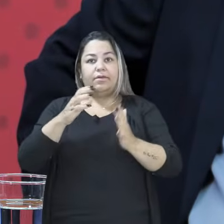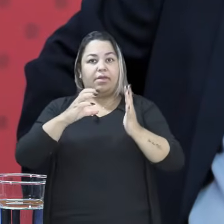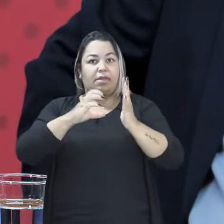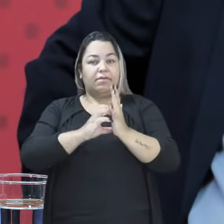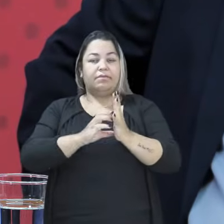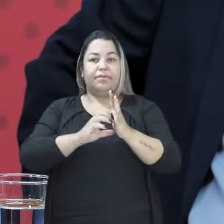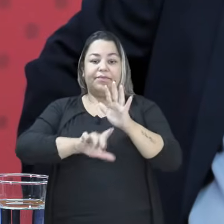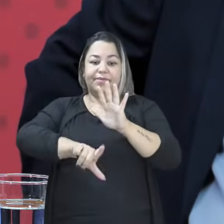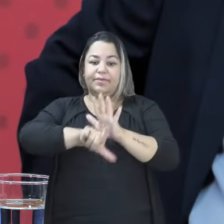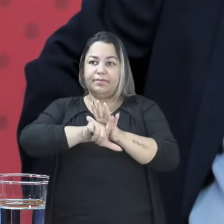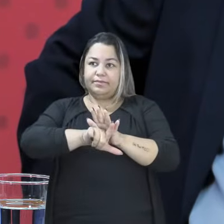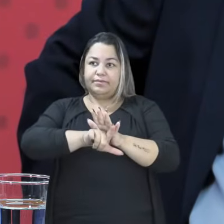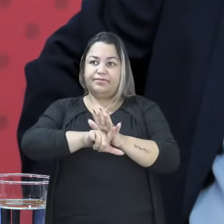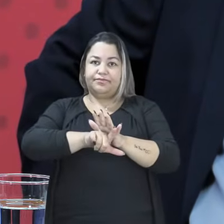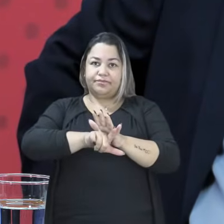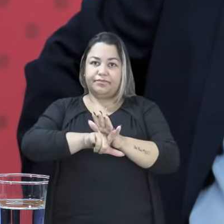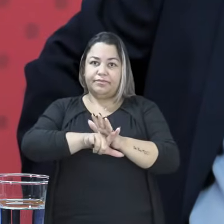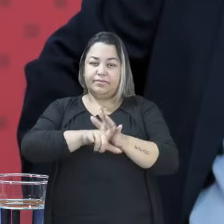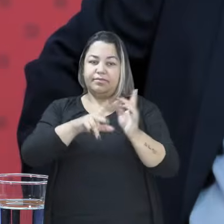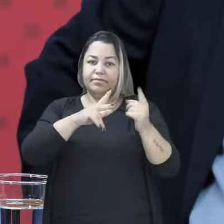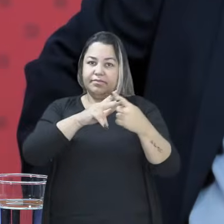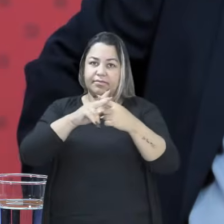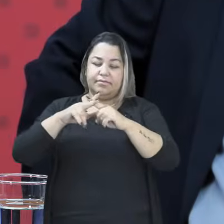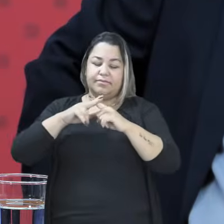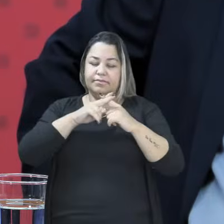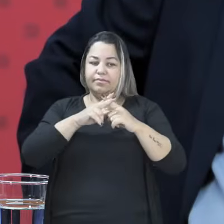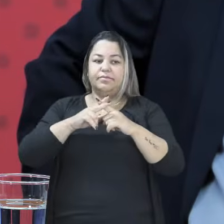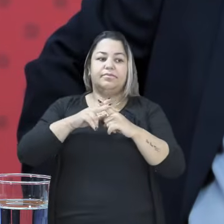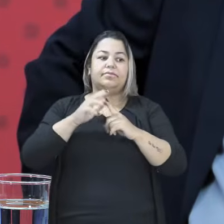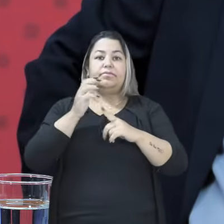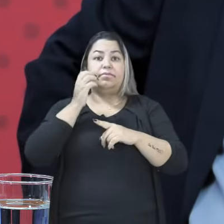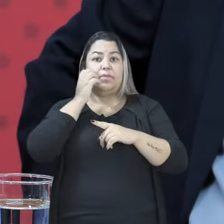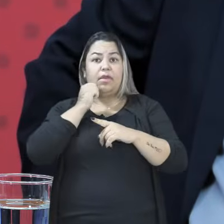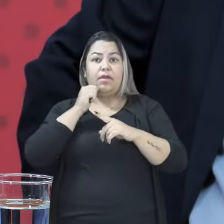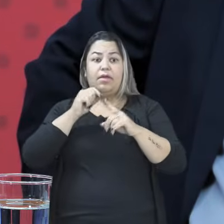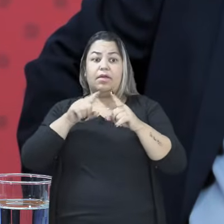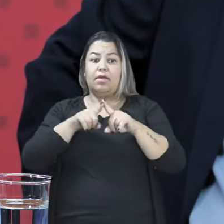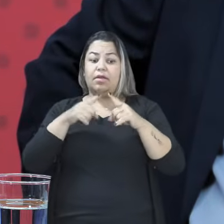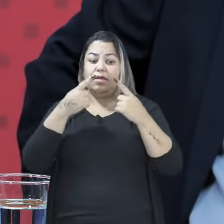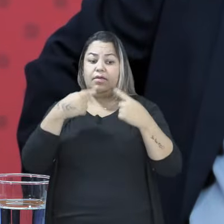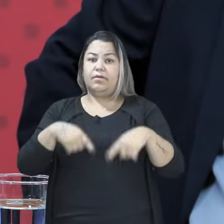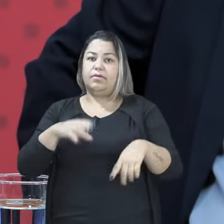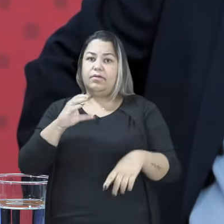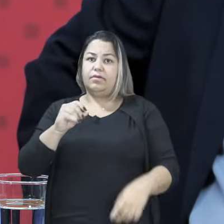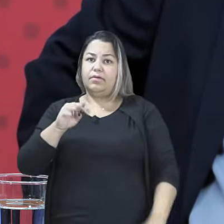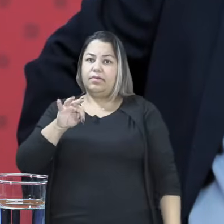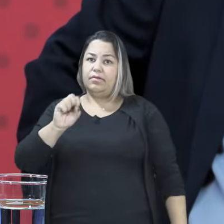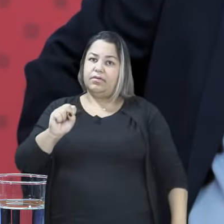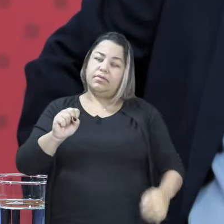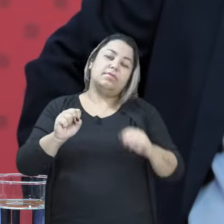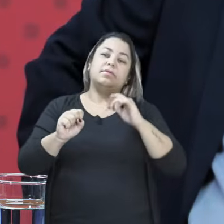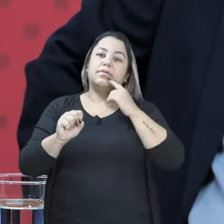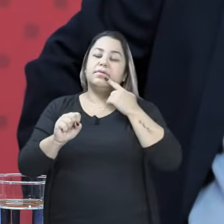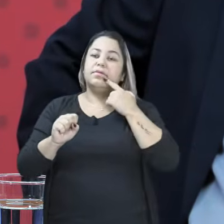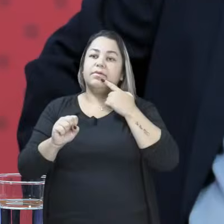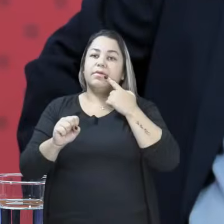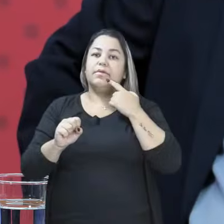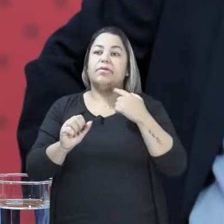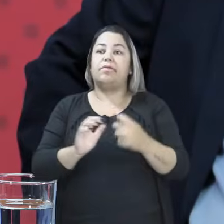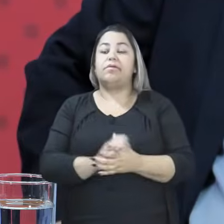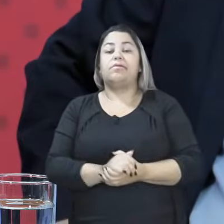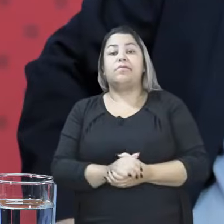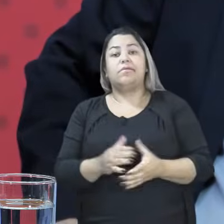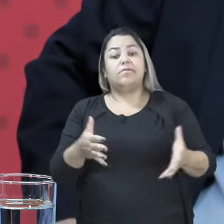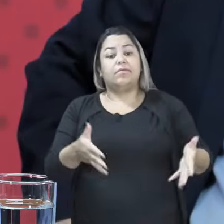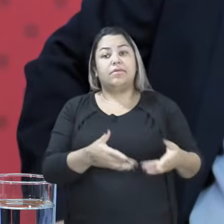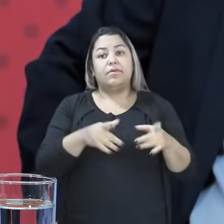legislação fosse alterada, a adotar a política de cotas. Isso foi uma iniciativa